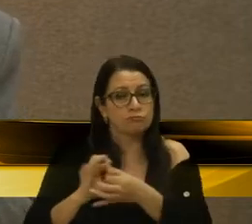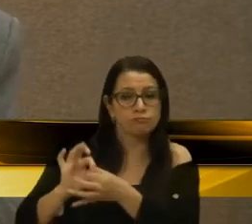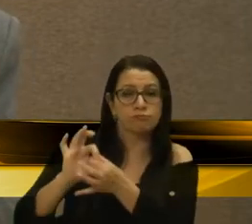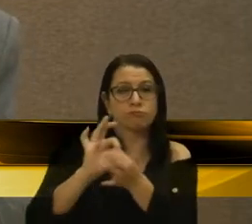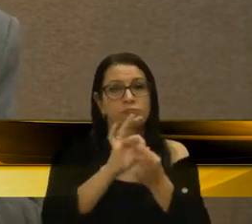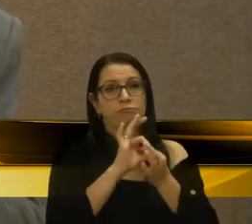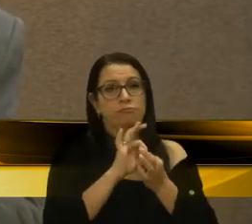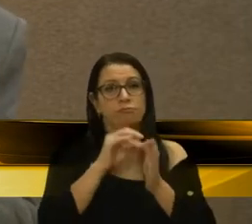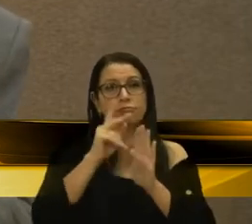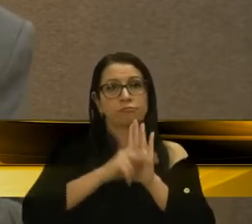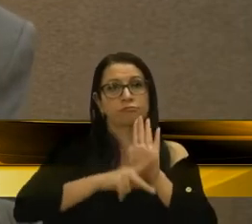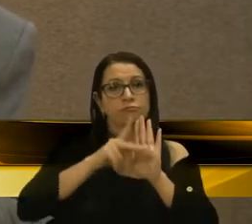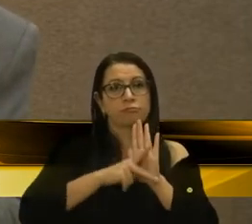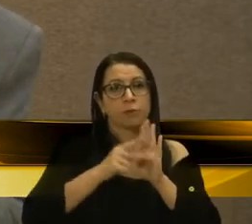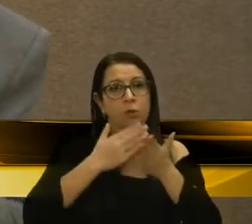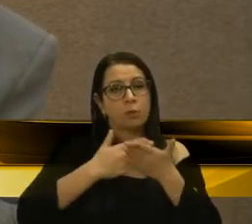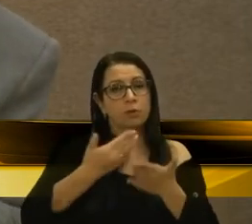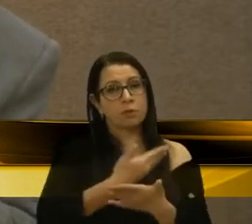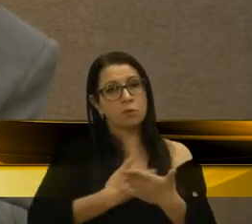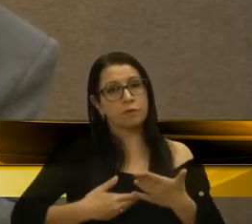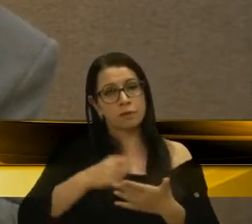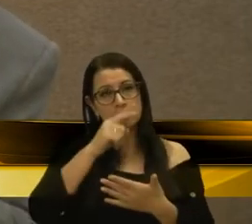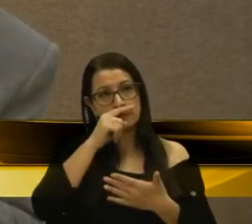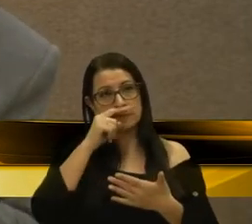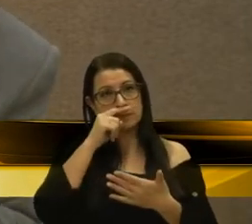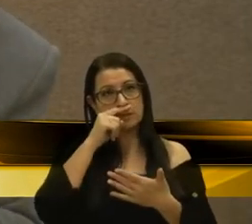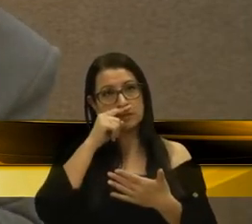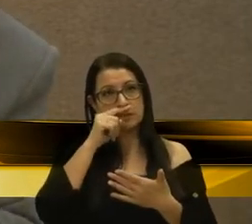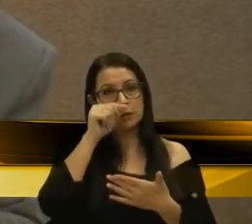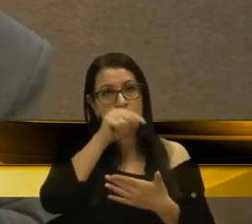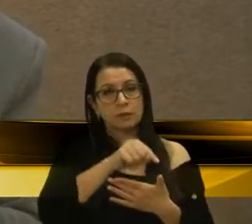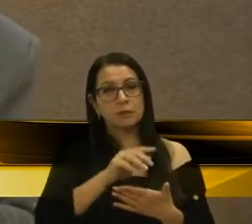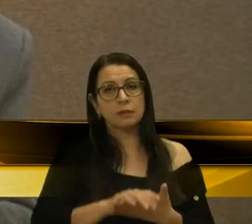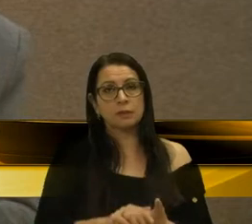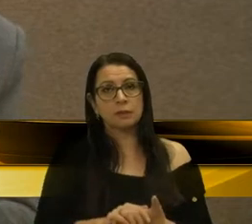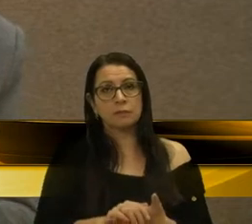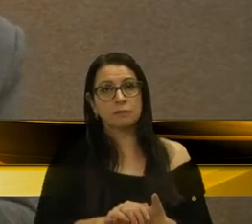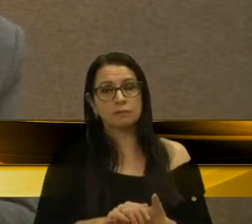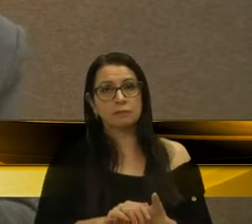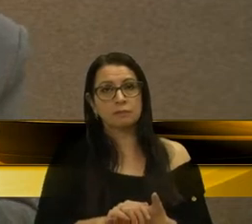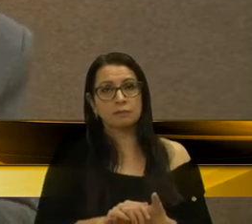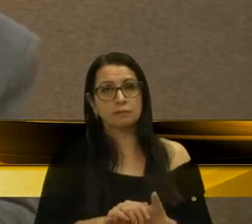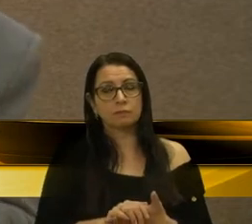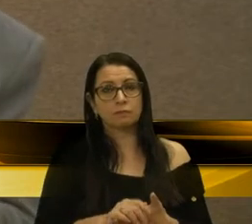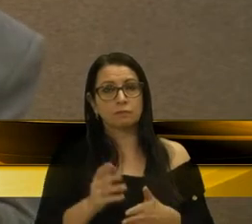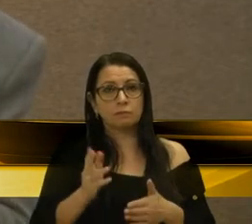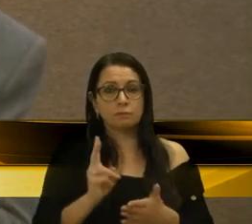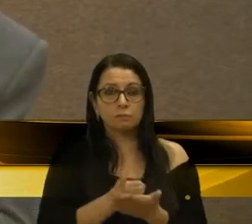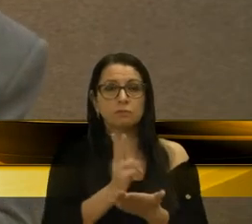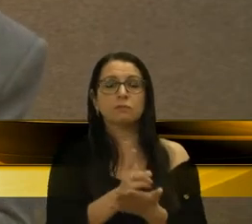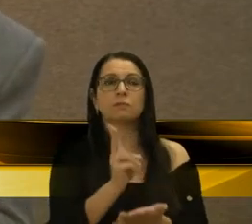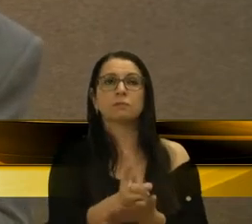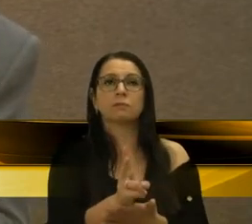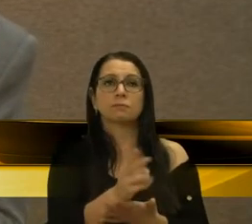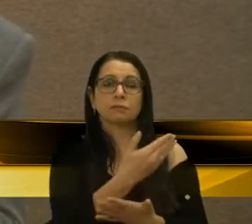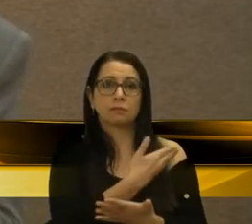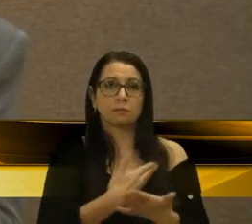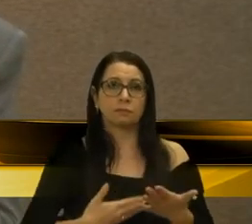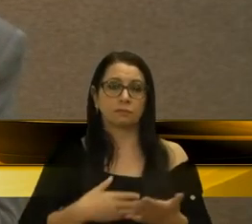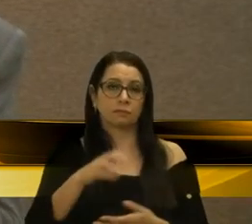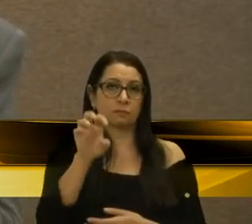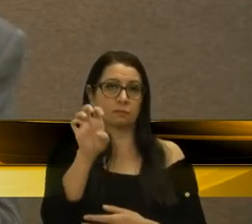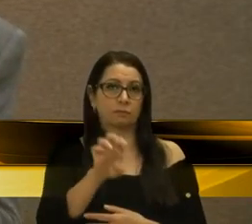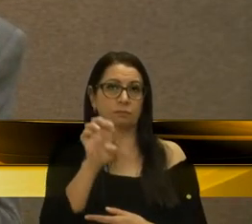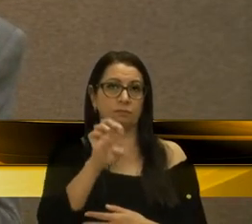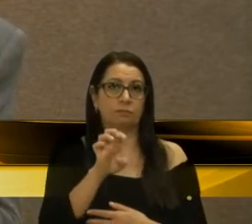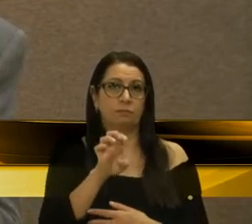esse projeto iniciado lá no governo Sartori e que vem sendo dado continuidade pelo governo Eduardo Leite.